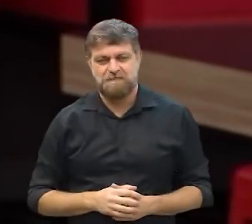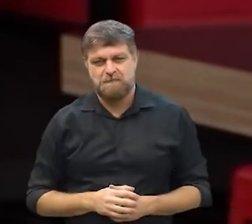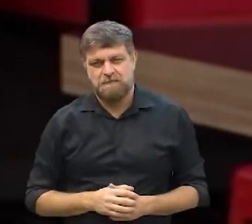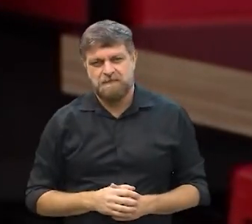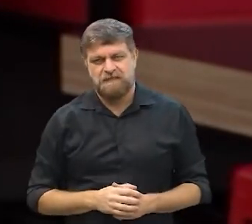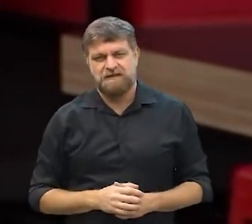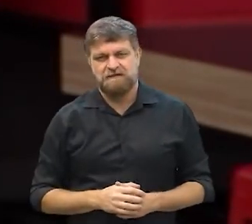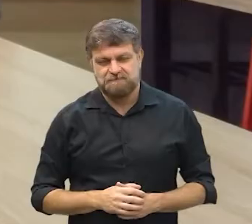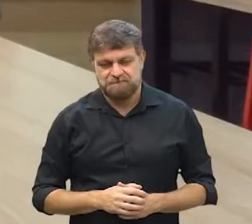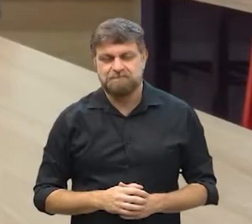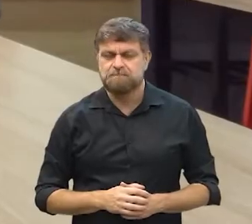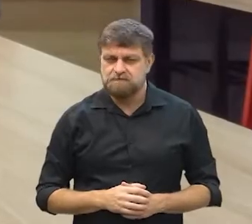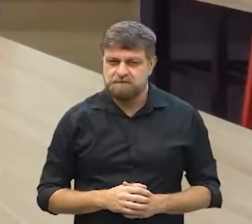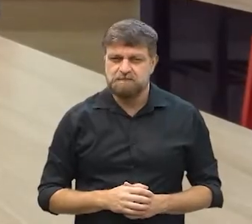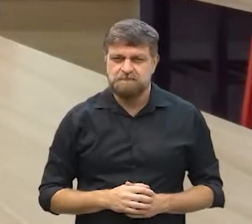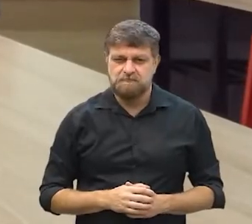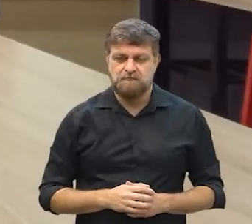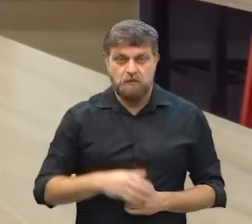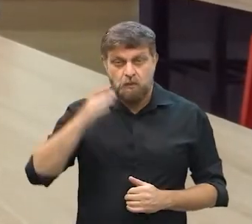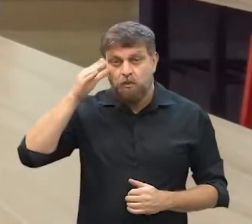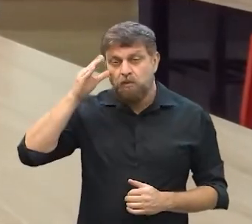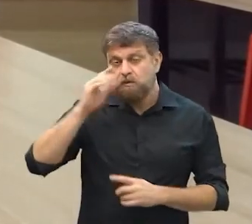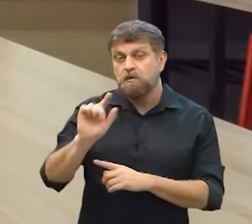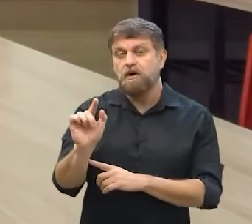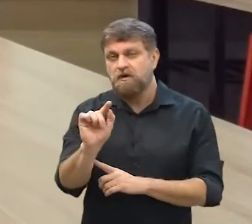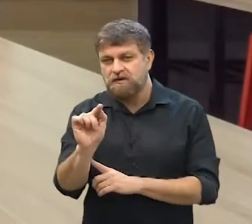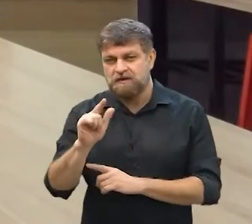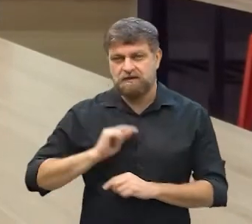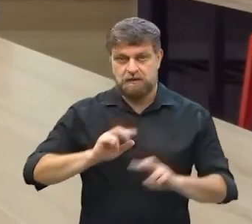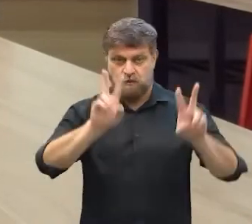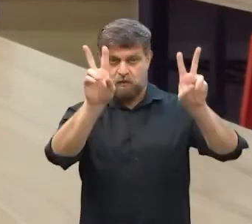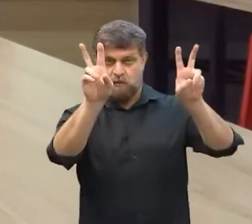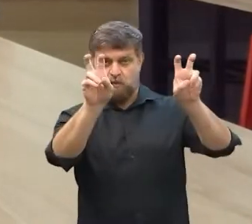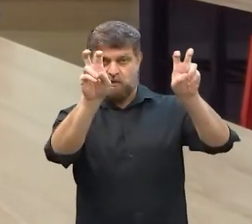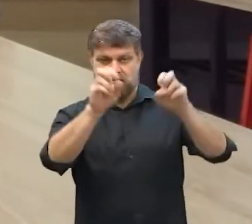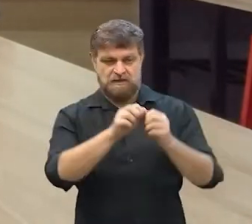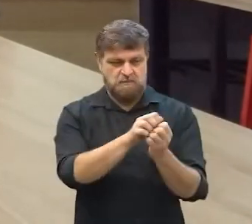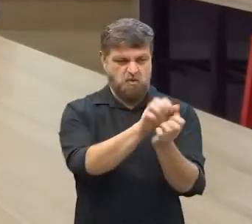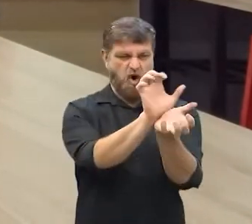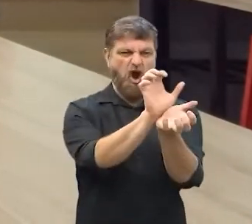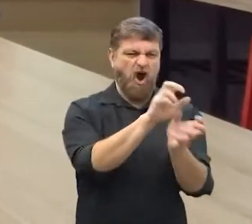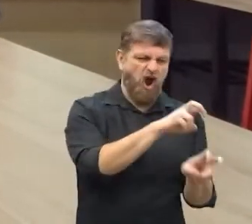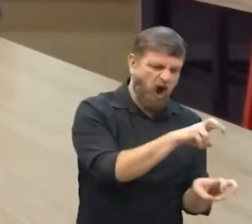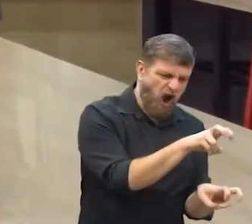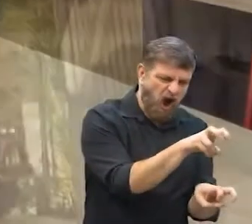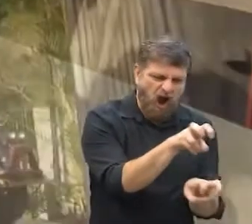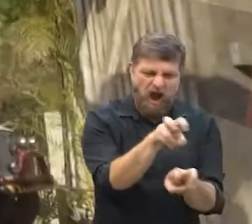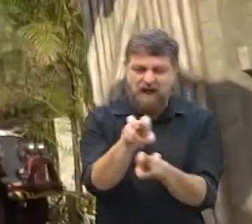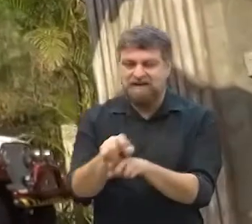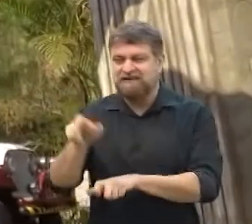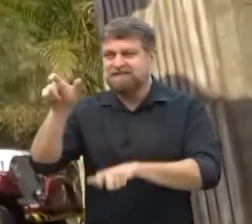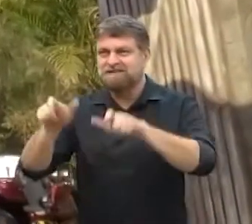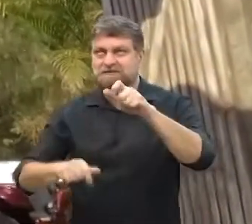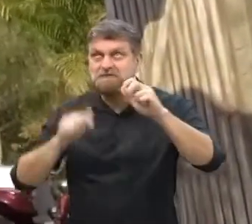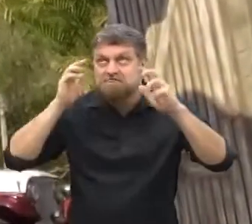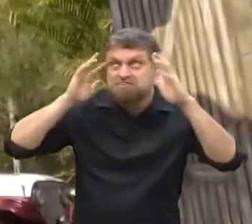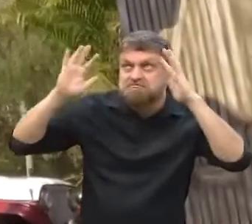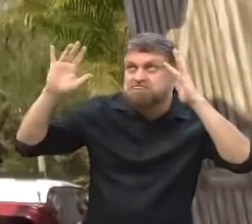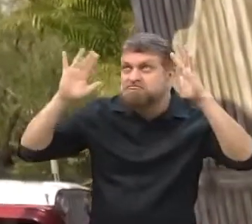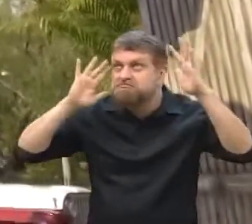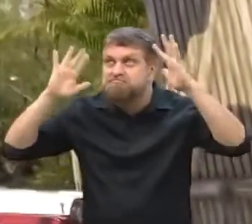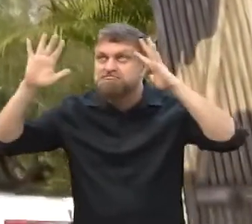teoria. E tem o curioso é que esse é um assunto, né, dinossauro, enfim, o pessoal viaja e tudo